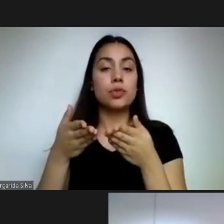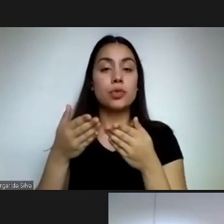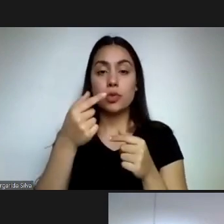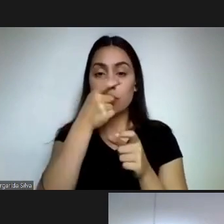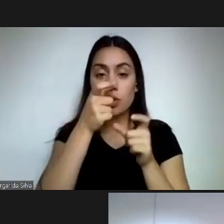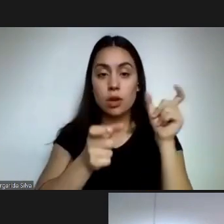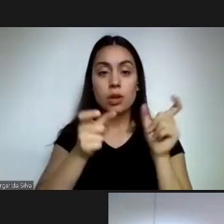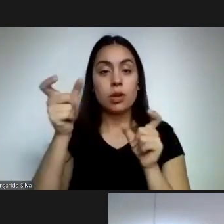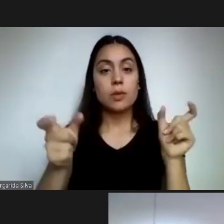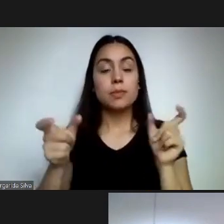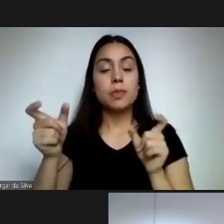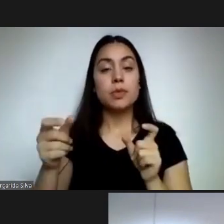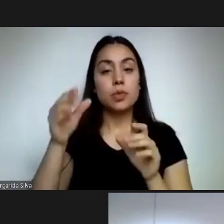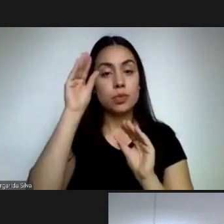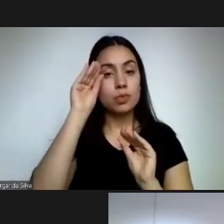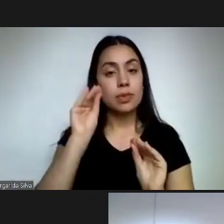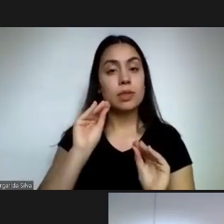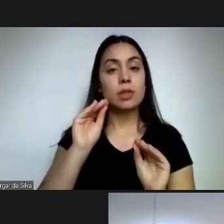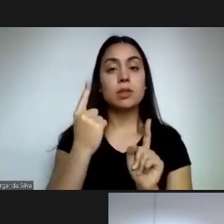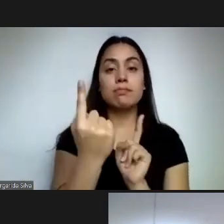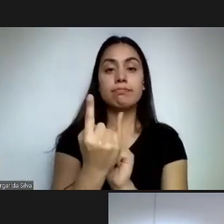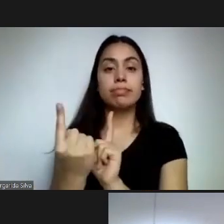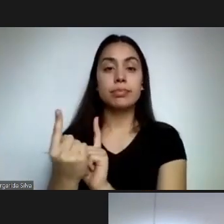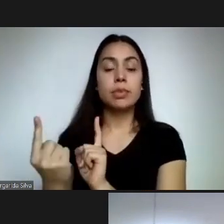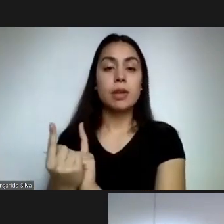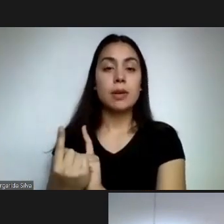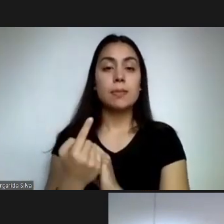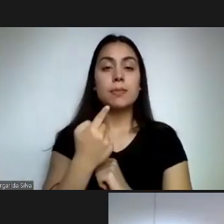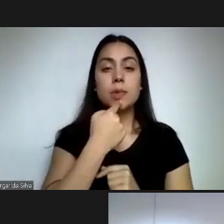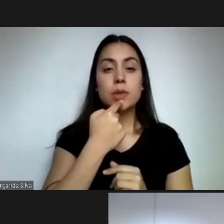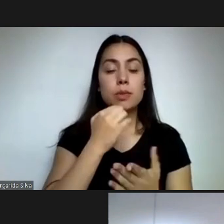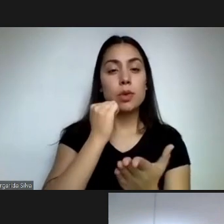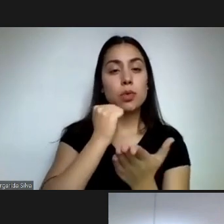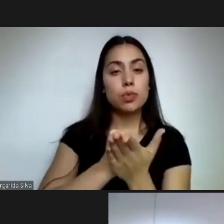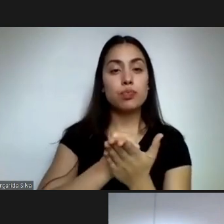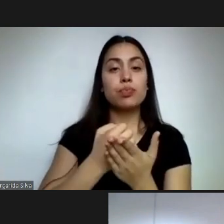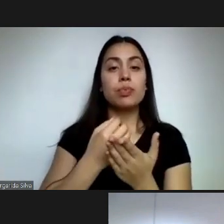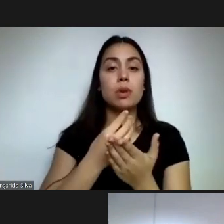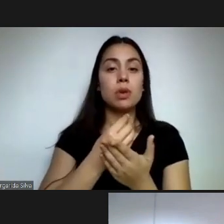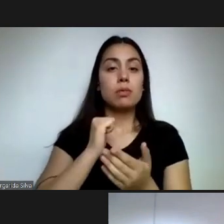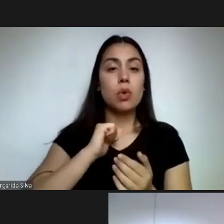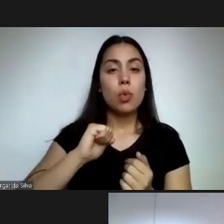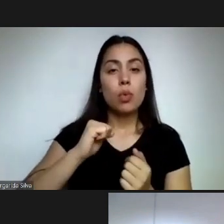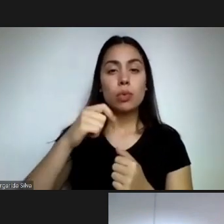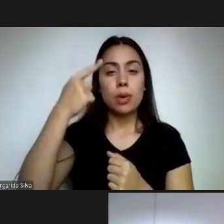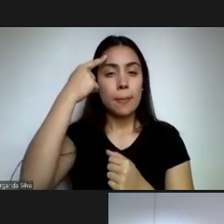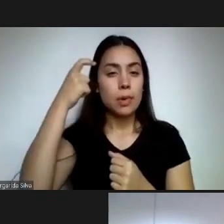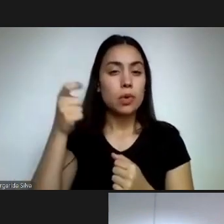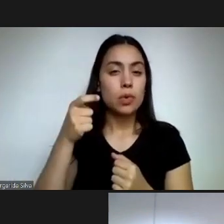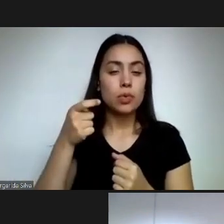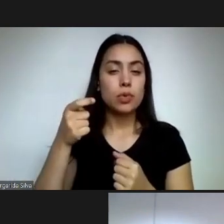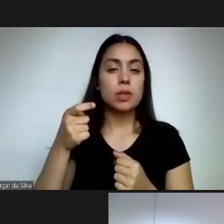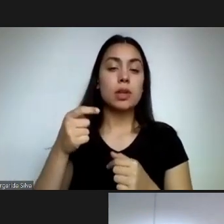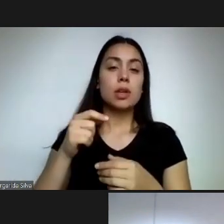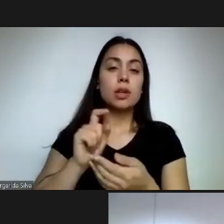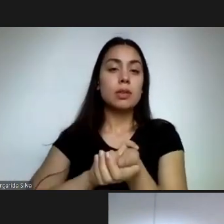pares para a desconstrução de estereótipos, para a promoção de uma cultura de igualdade e de respeito